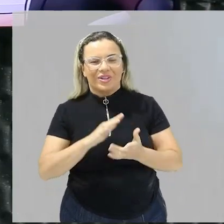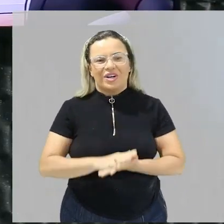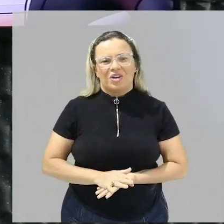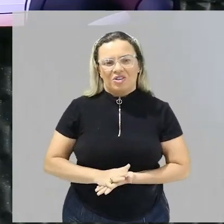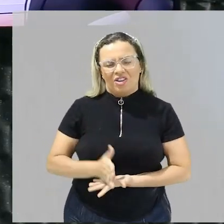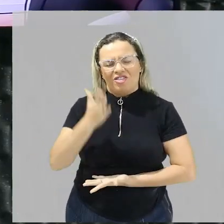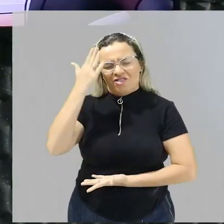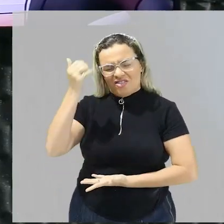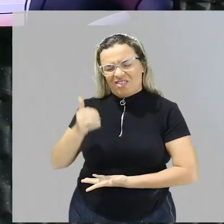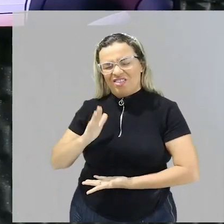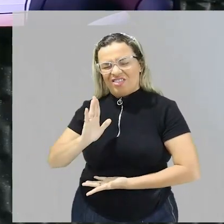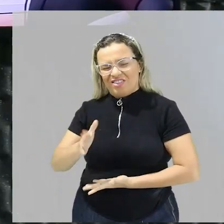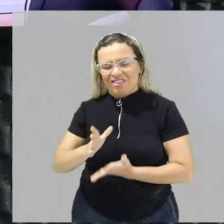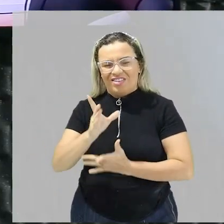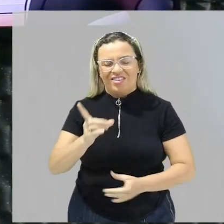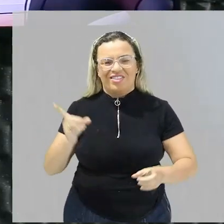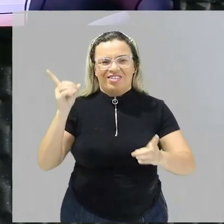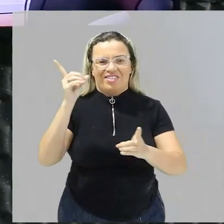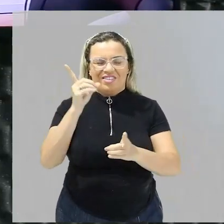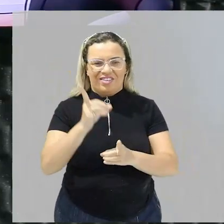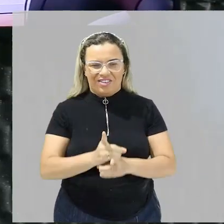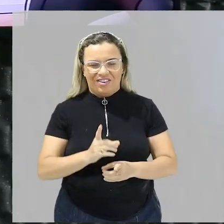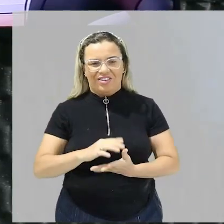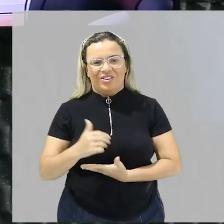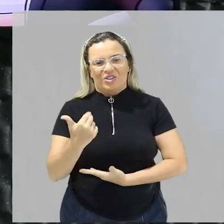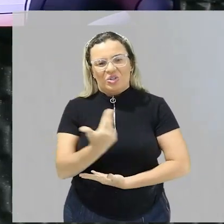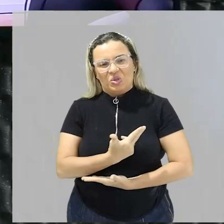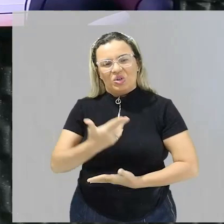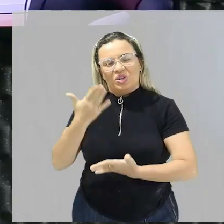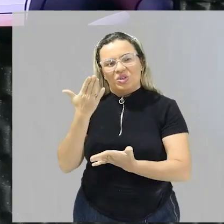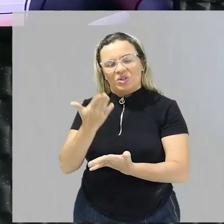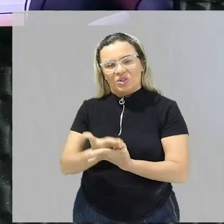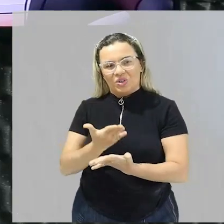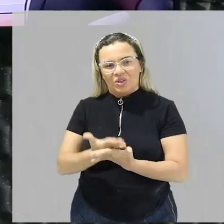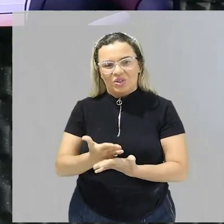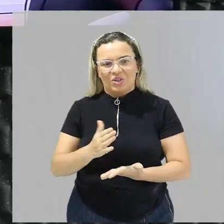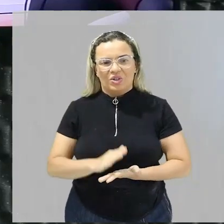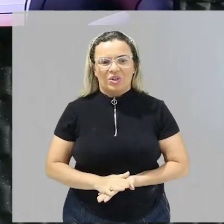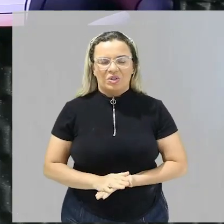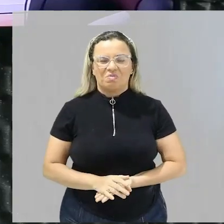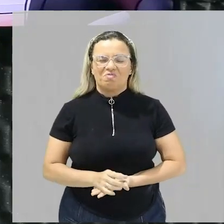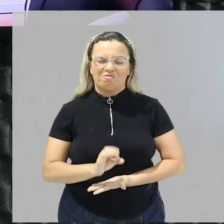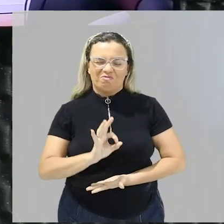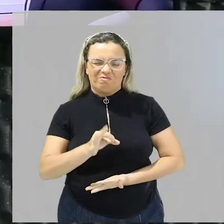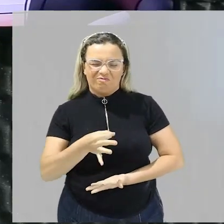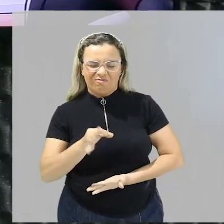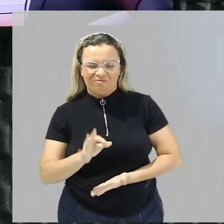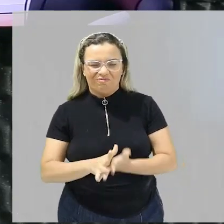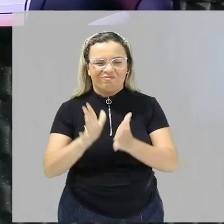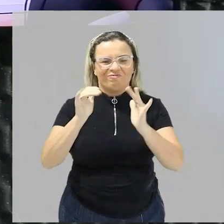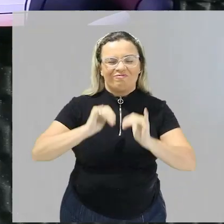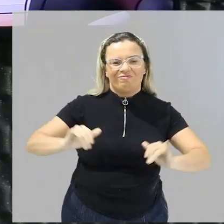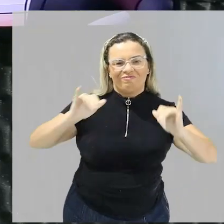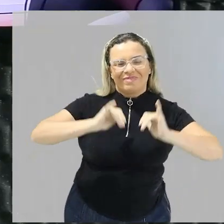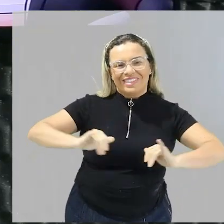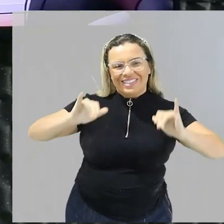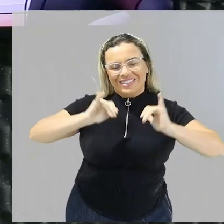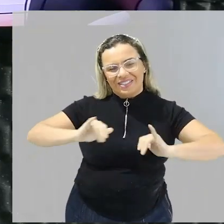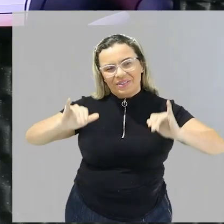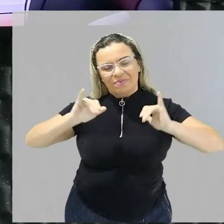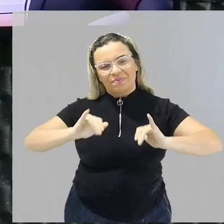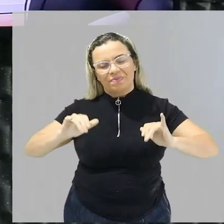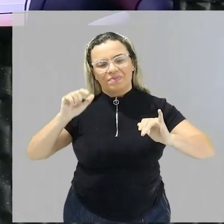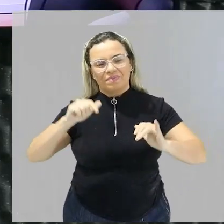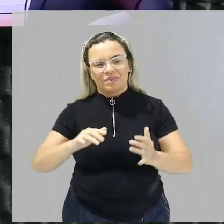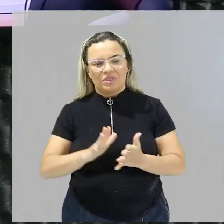já sabe, né? Nosso encontro marcado, nosso estudo aqui no ponto, trazendo informações para vocês dentro,